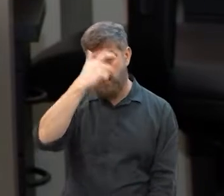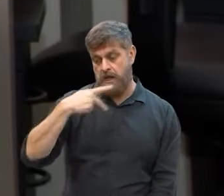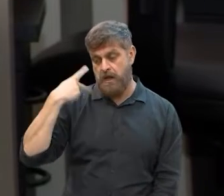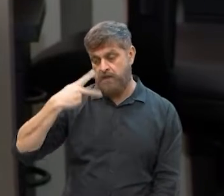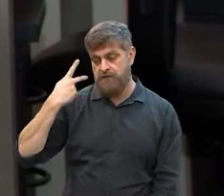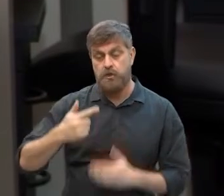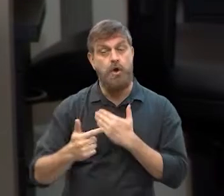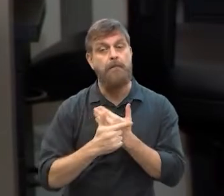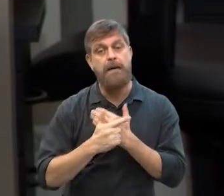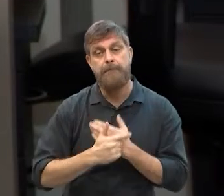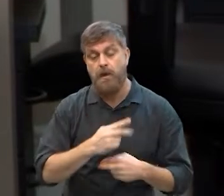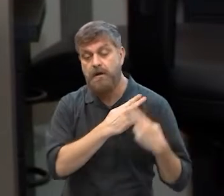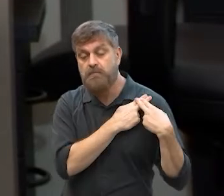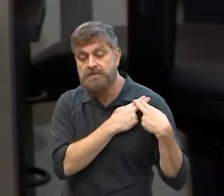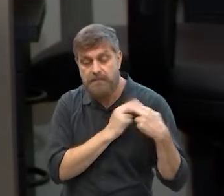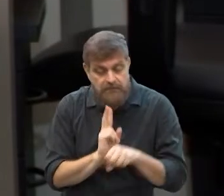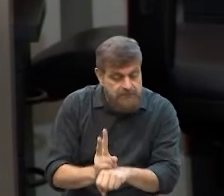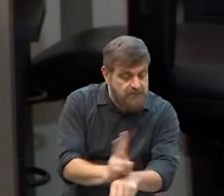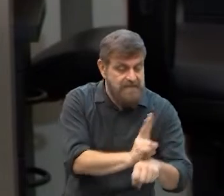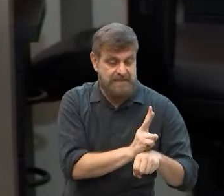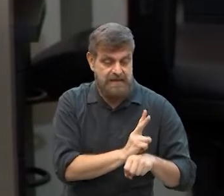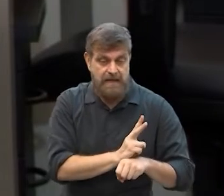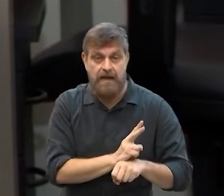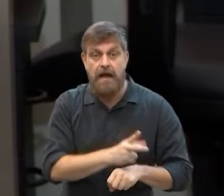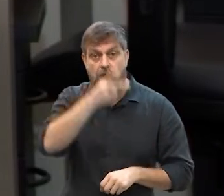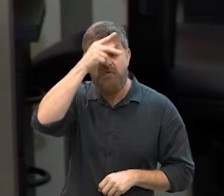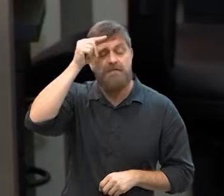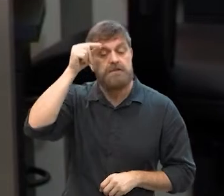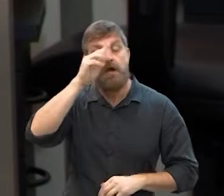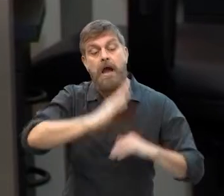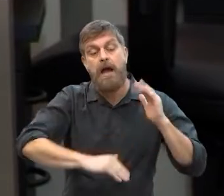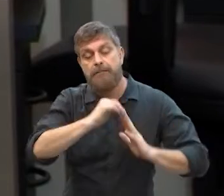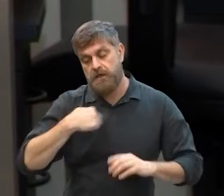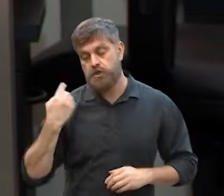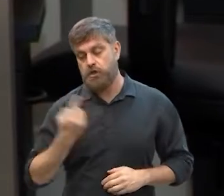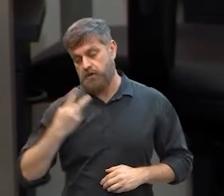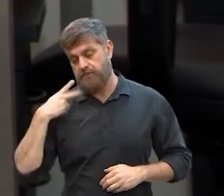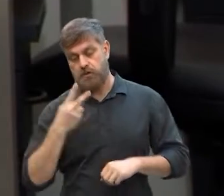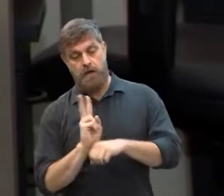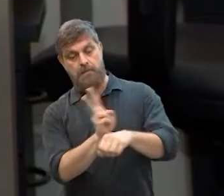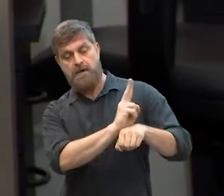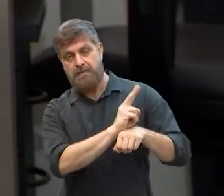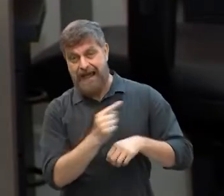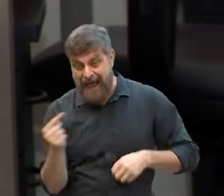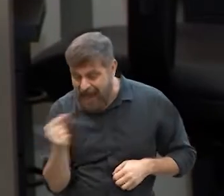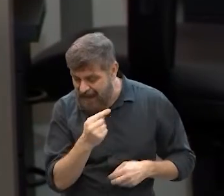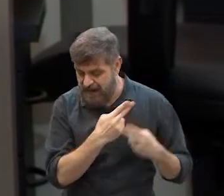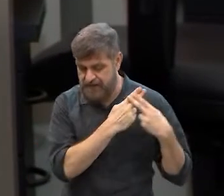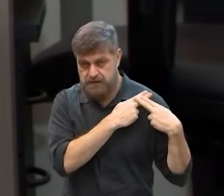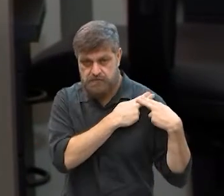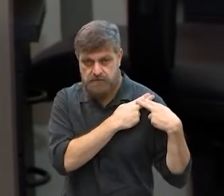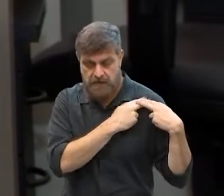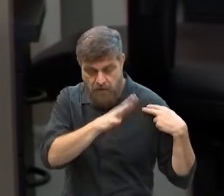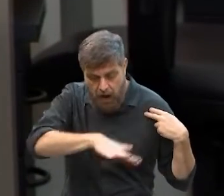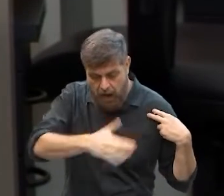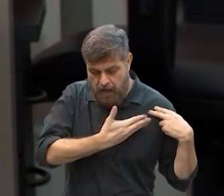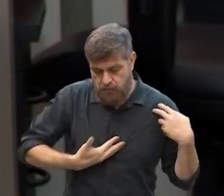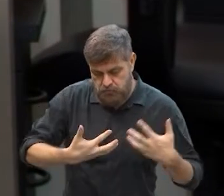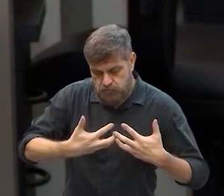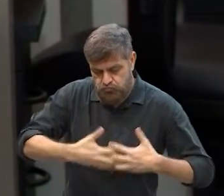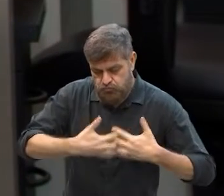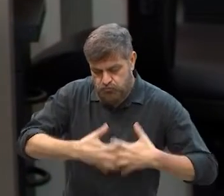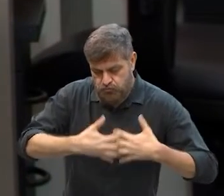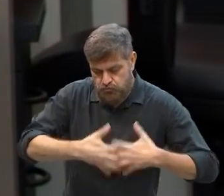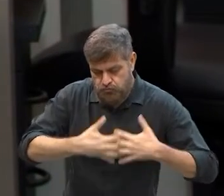tem o papel de fiscalizar o Poder Executivo, que é quem tem a obrigação de dar conta desses serviços públicos,